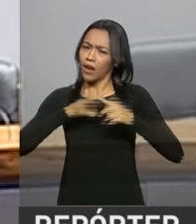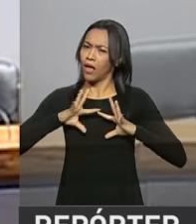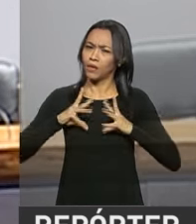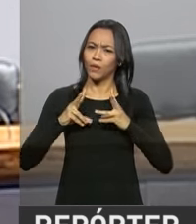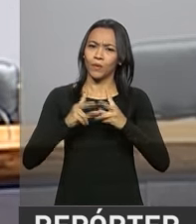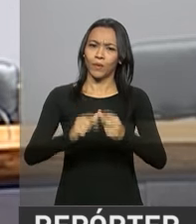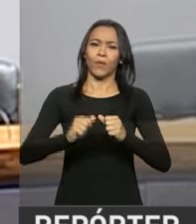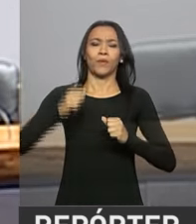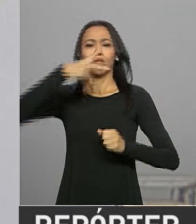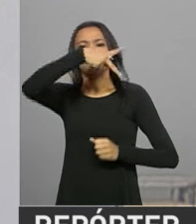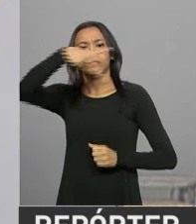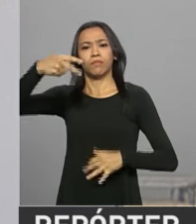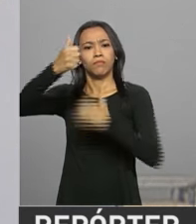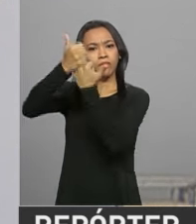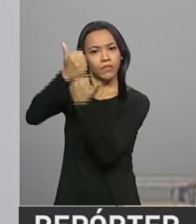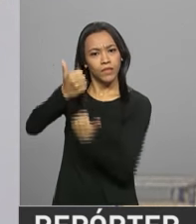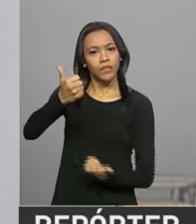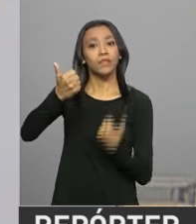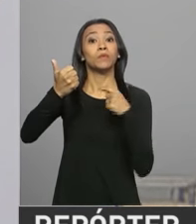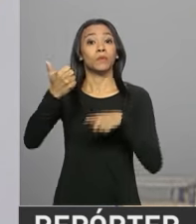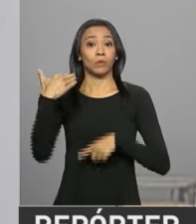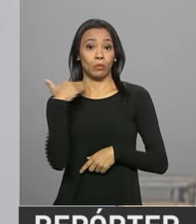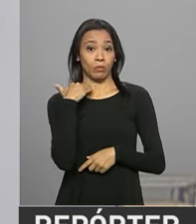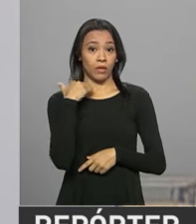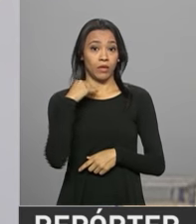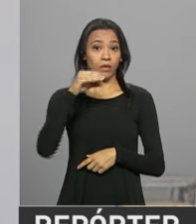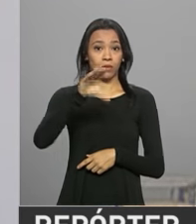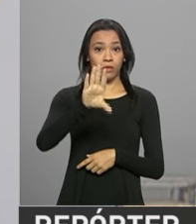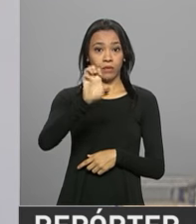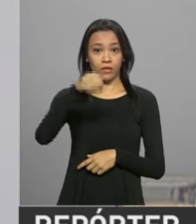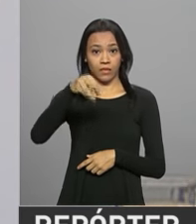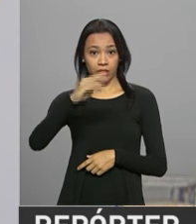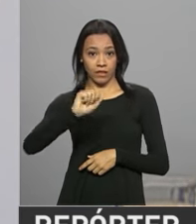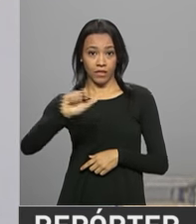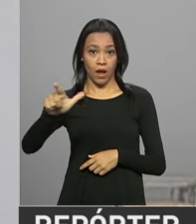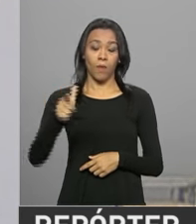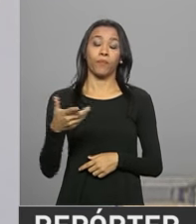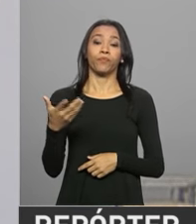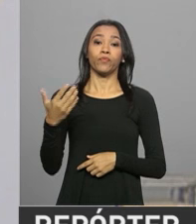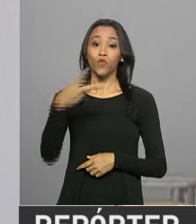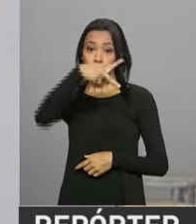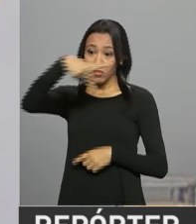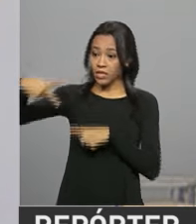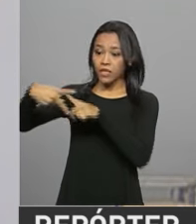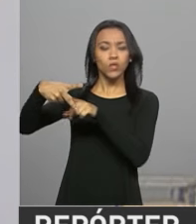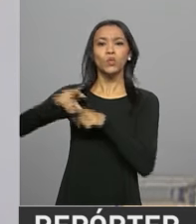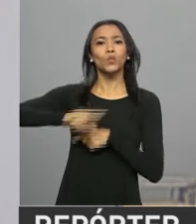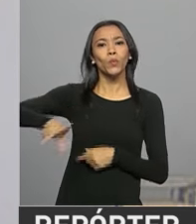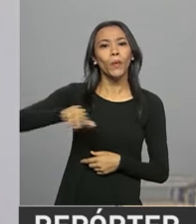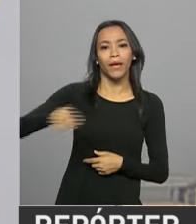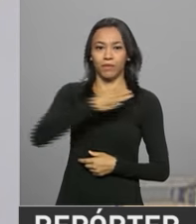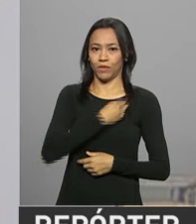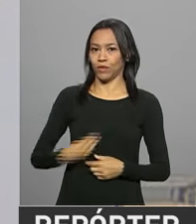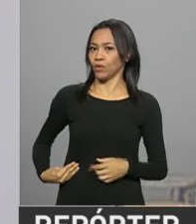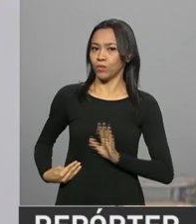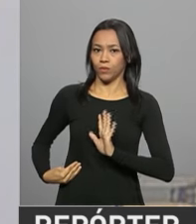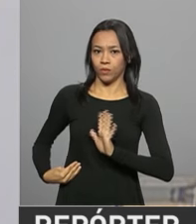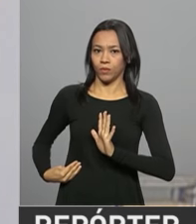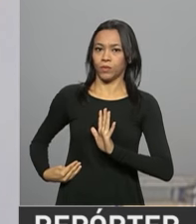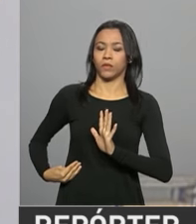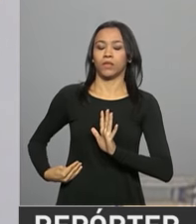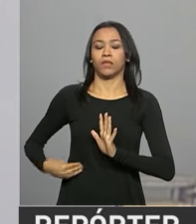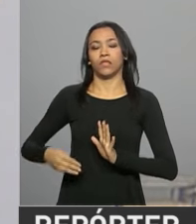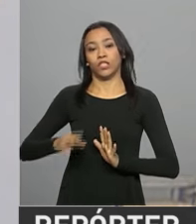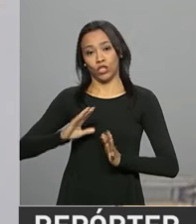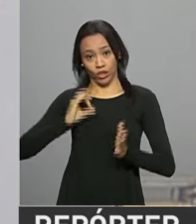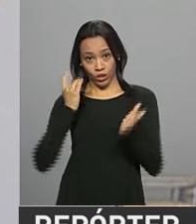ver. O presidente do Banco Central deixa de ser ministro de Estado, por um lado. Por outro